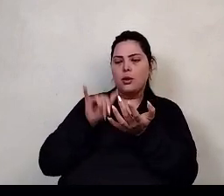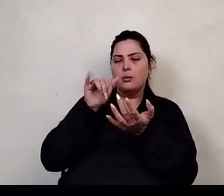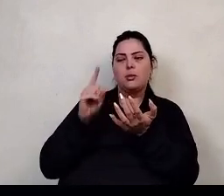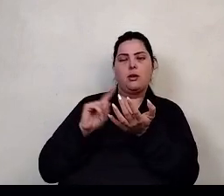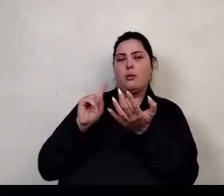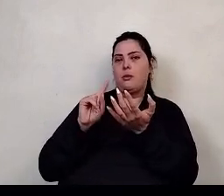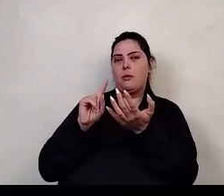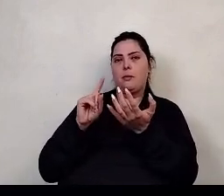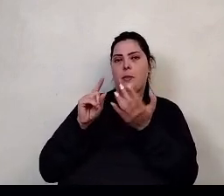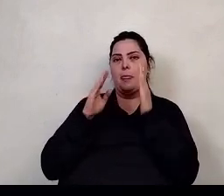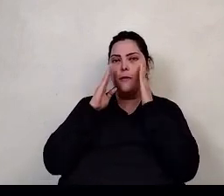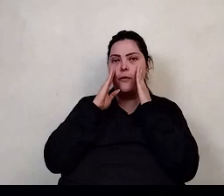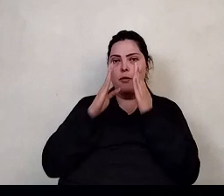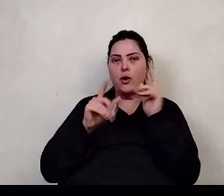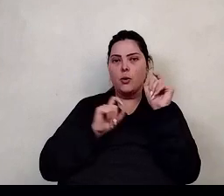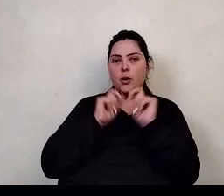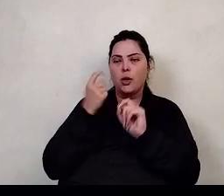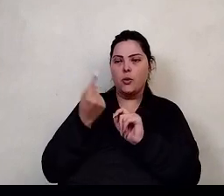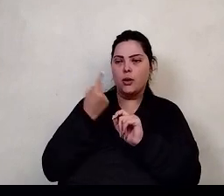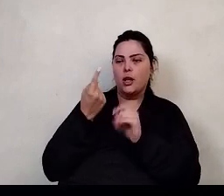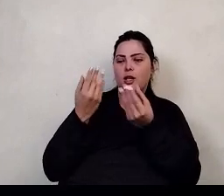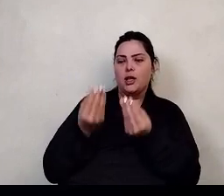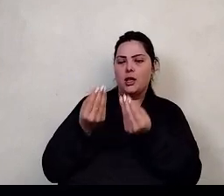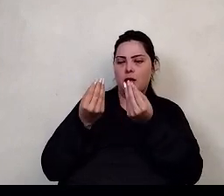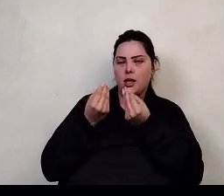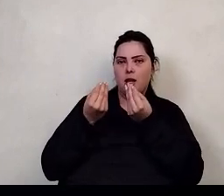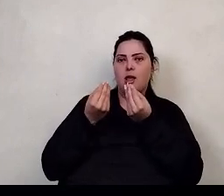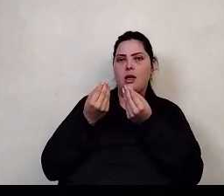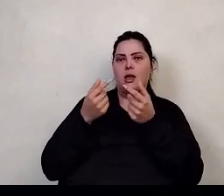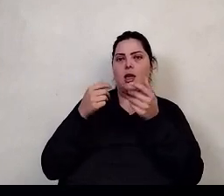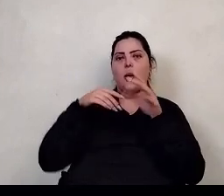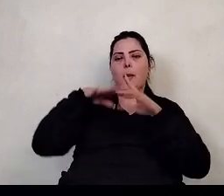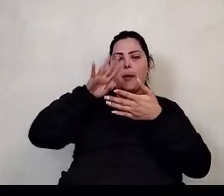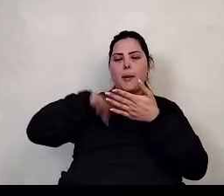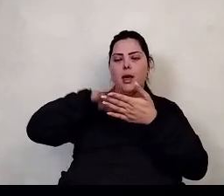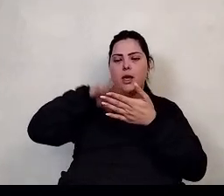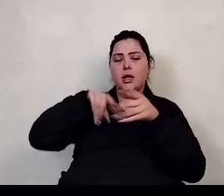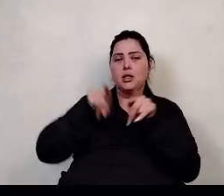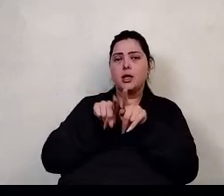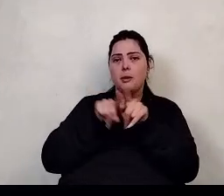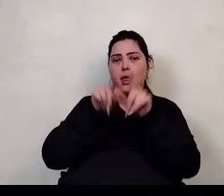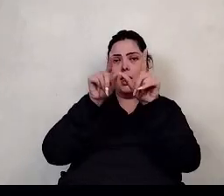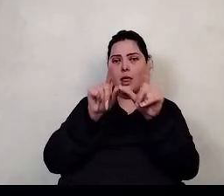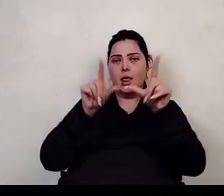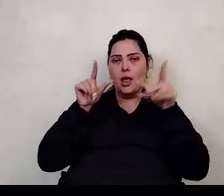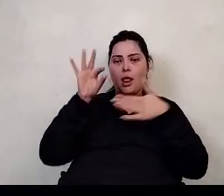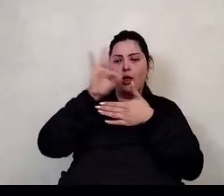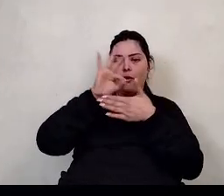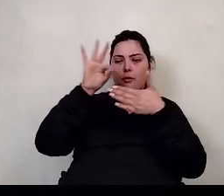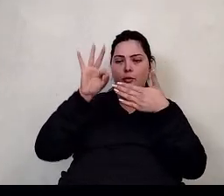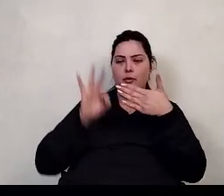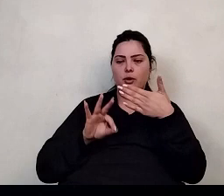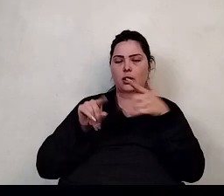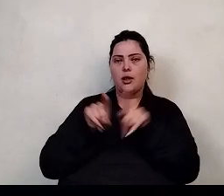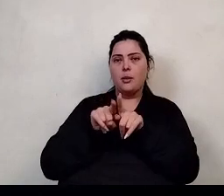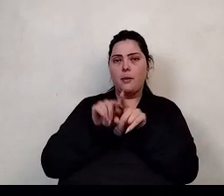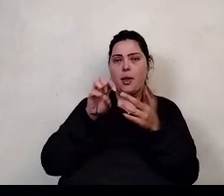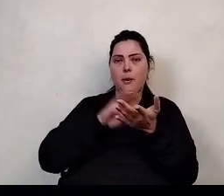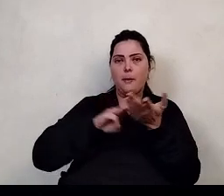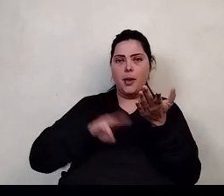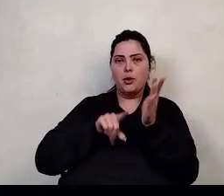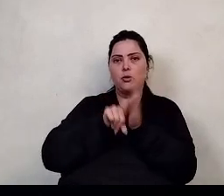focando, a nossa unidade de entrega é um endpoint do back-end, é uma tela do front-end, é um método ou função de uma